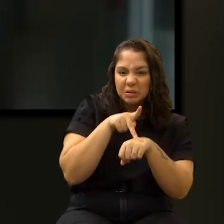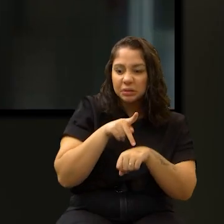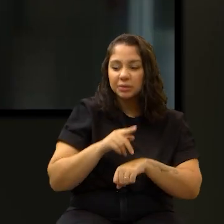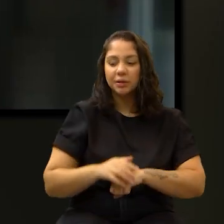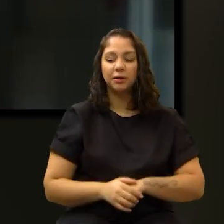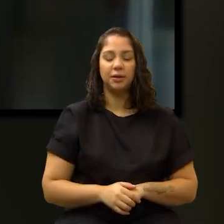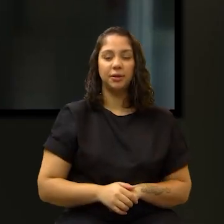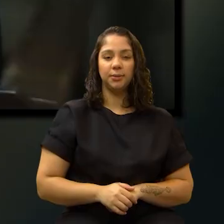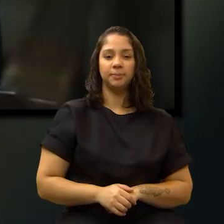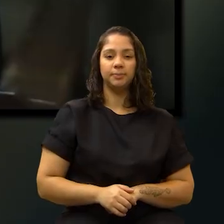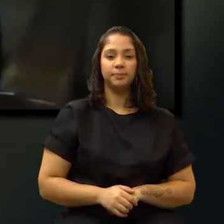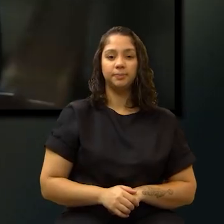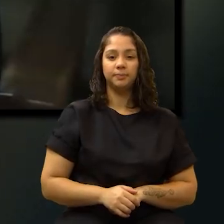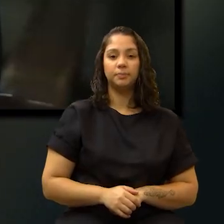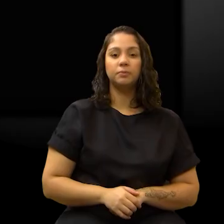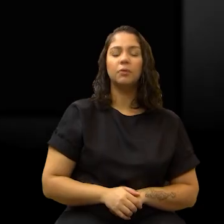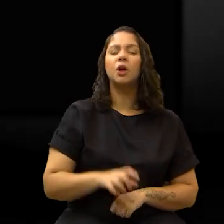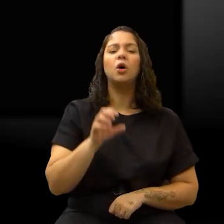isca.